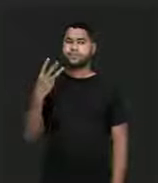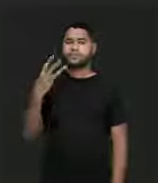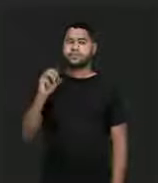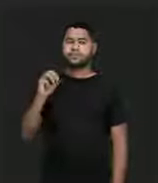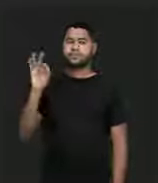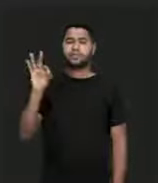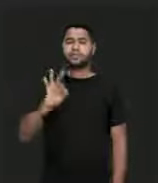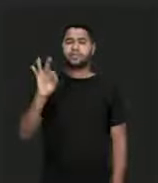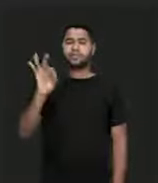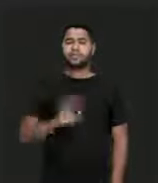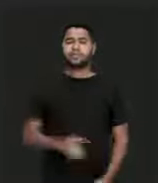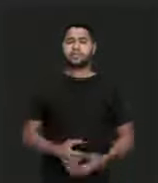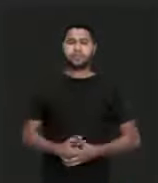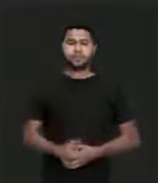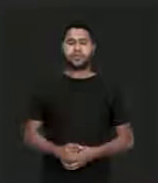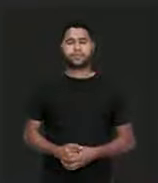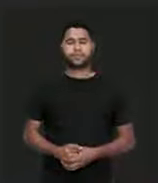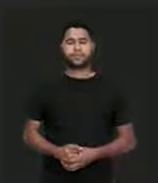30%.